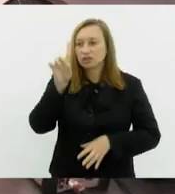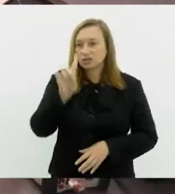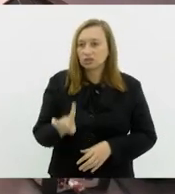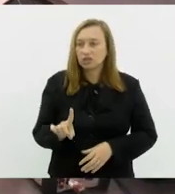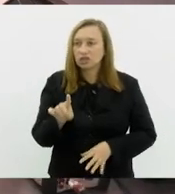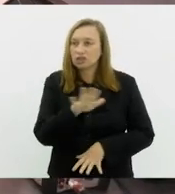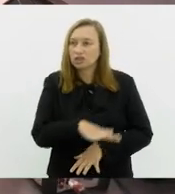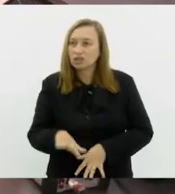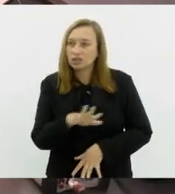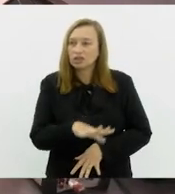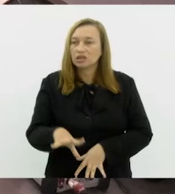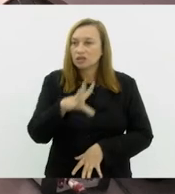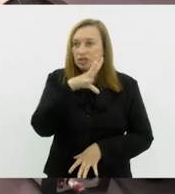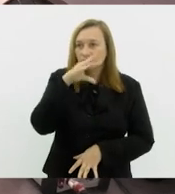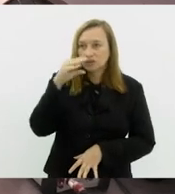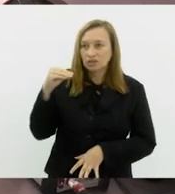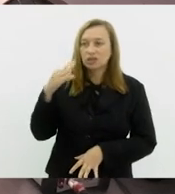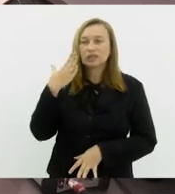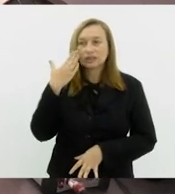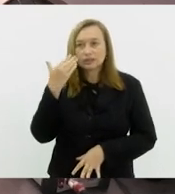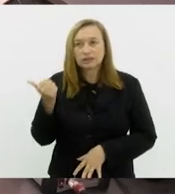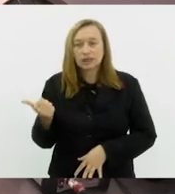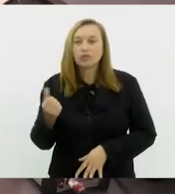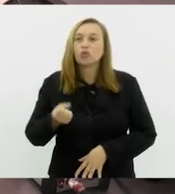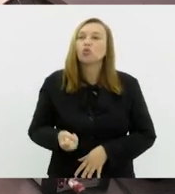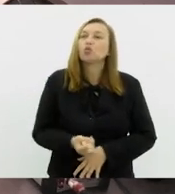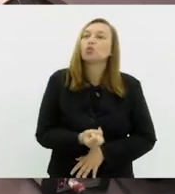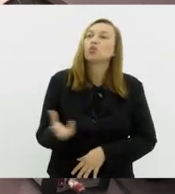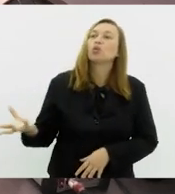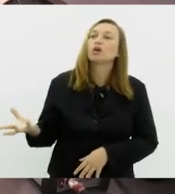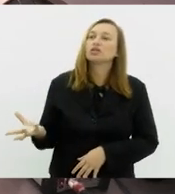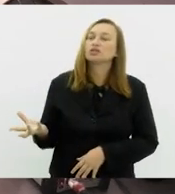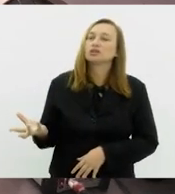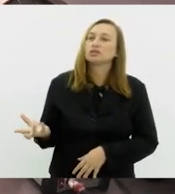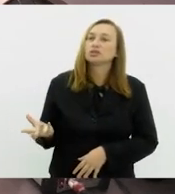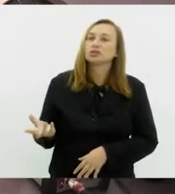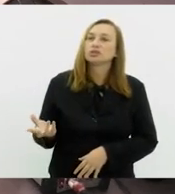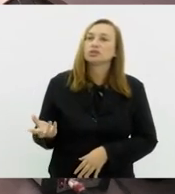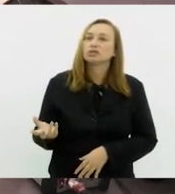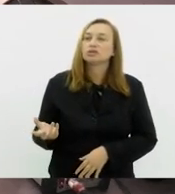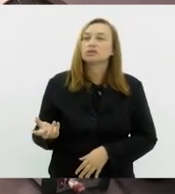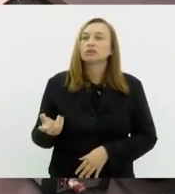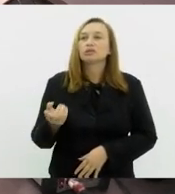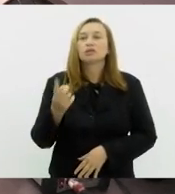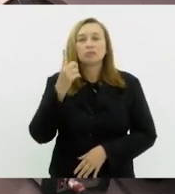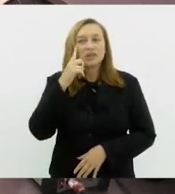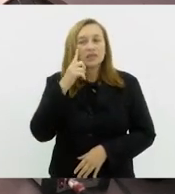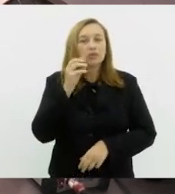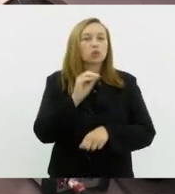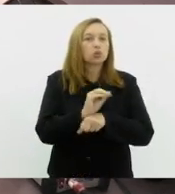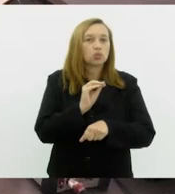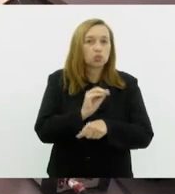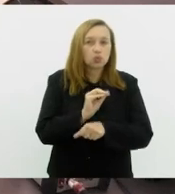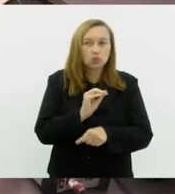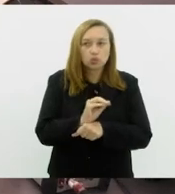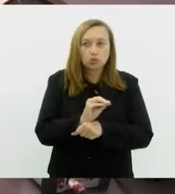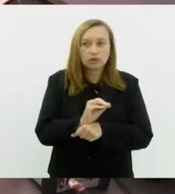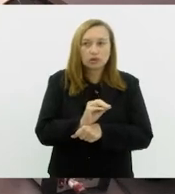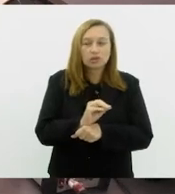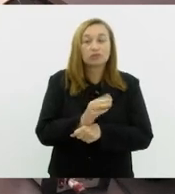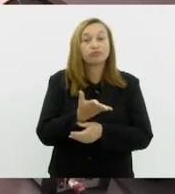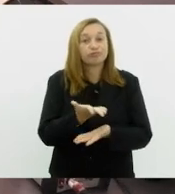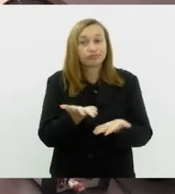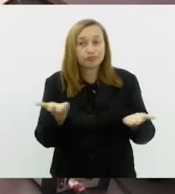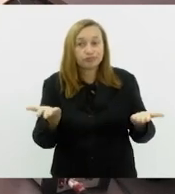da Criança e do Adolescente. A gente sabe o quanto que, para essa perspectiva do cuidado, são essas